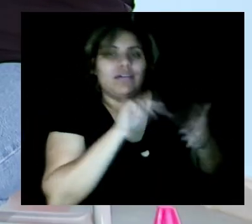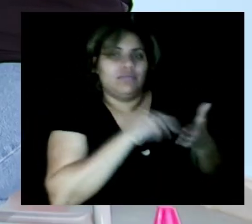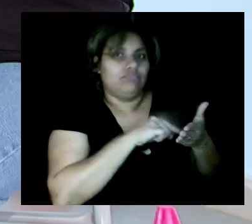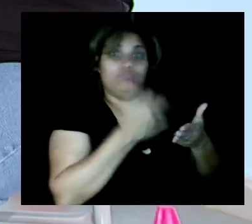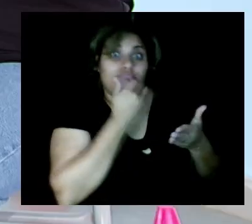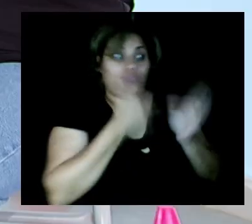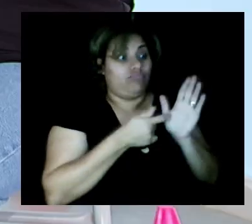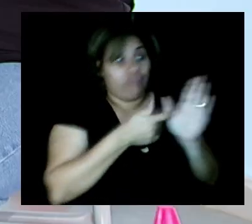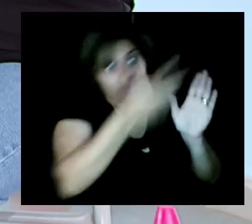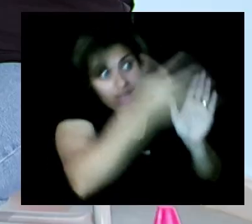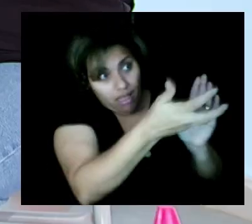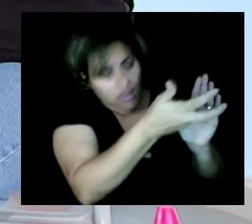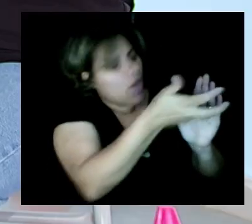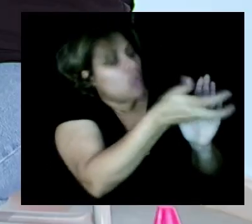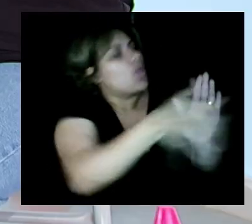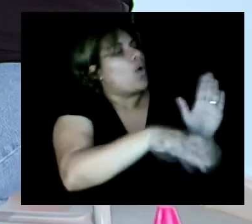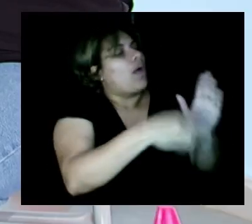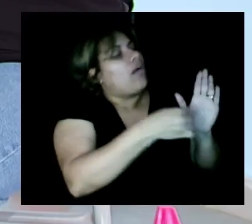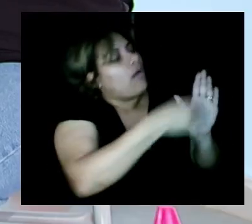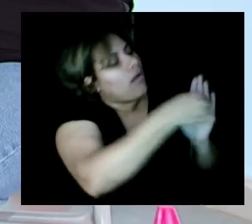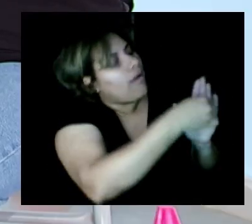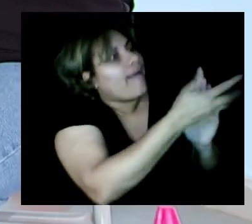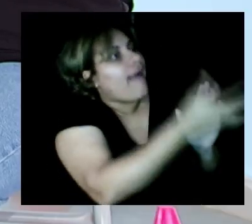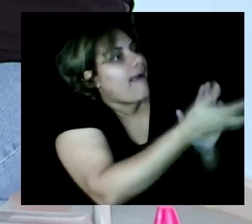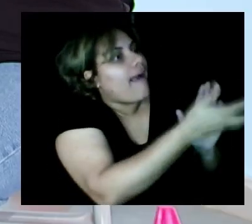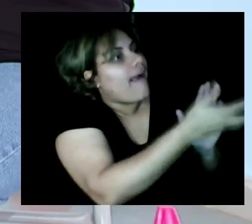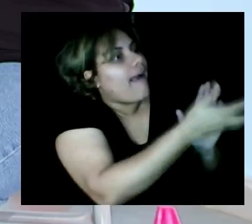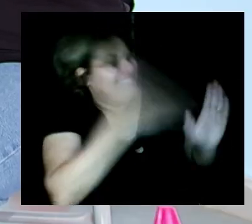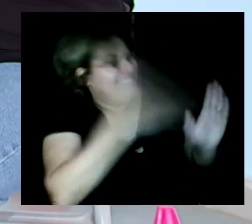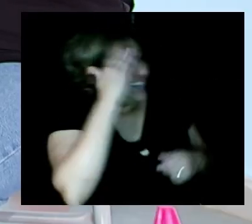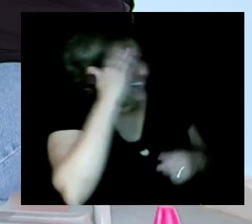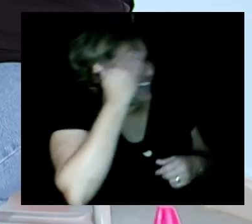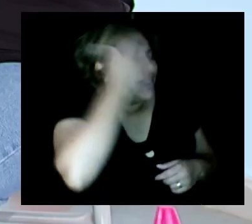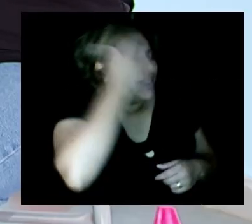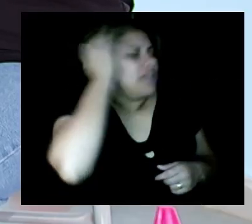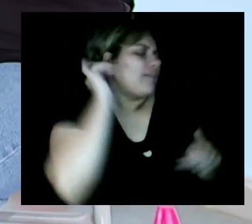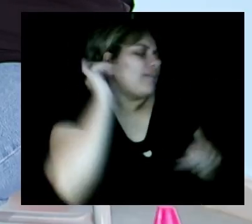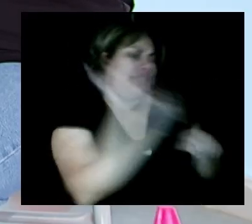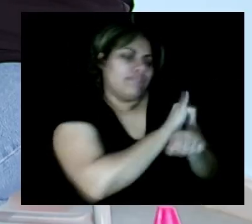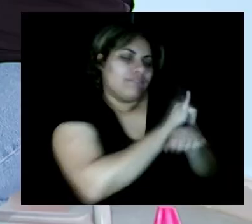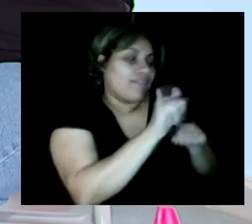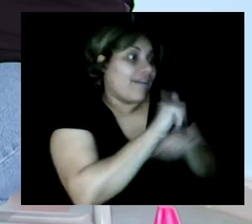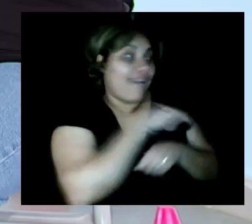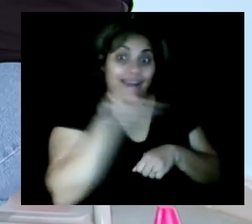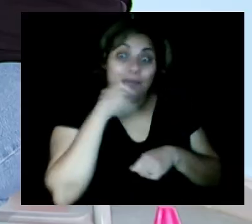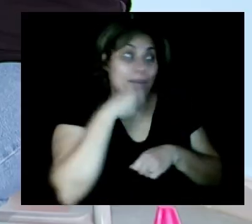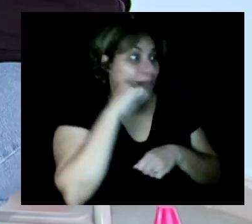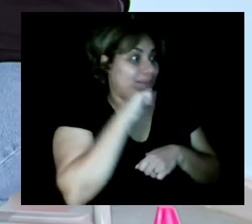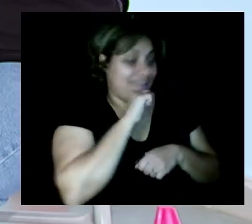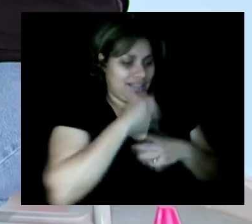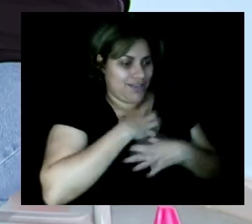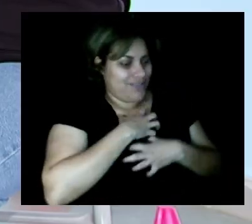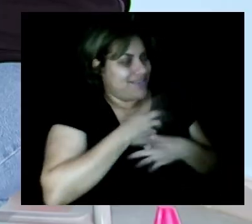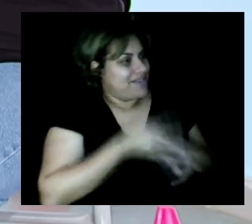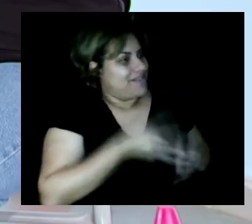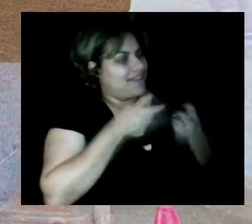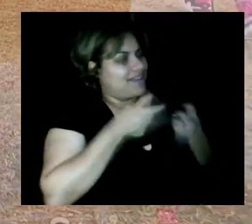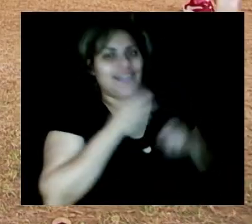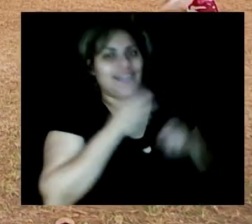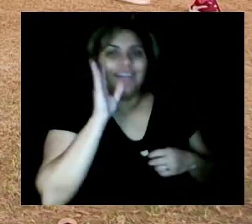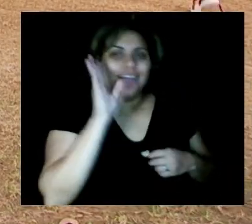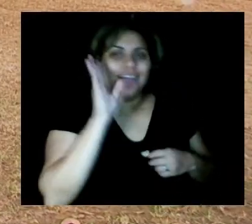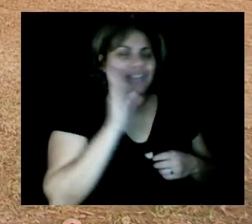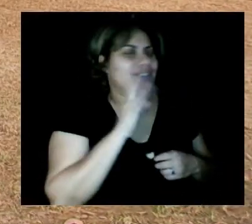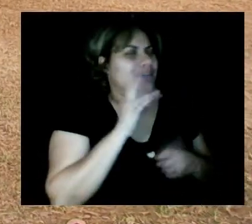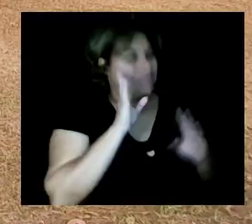Ou sim, quero. Então, isso para ela já é bom, né? Já pensou? Seu filho está morrendo de dor